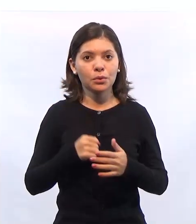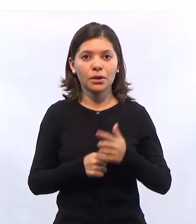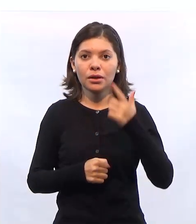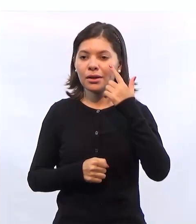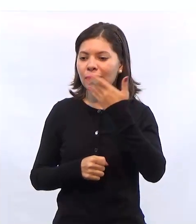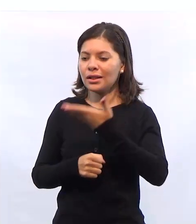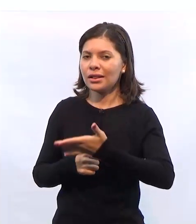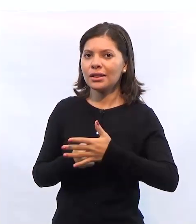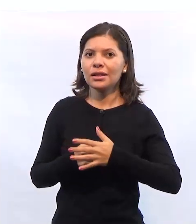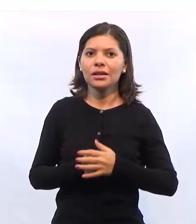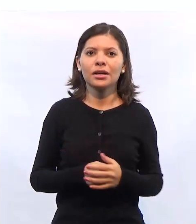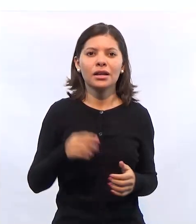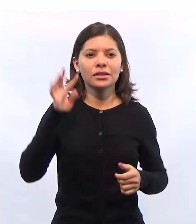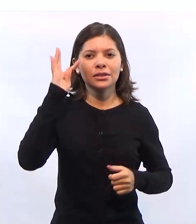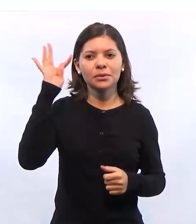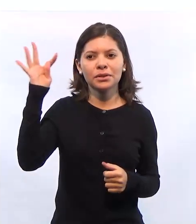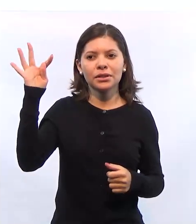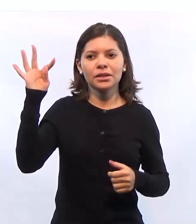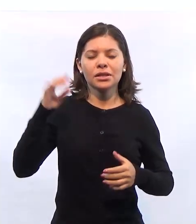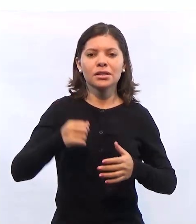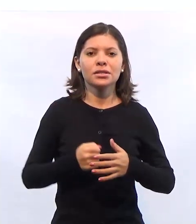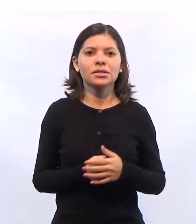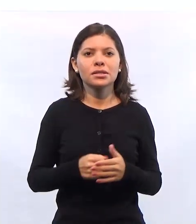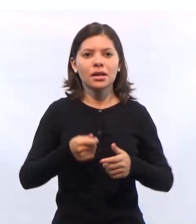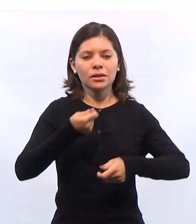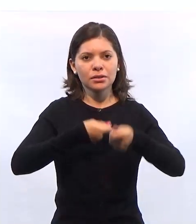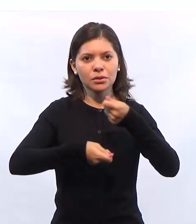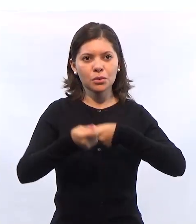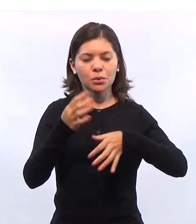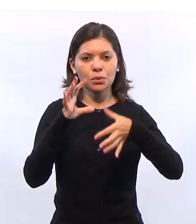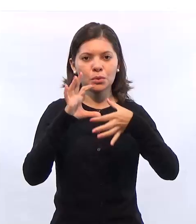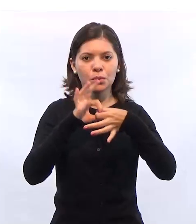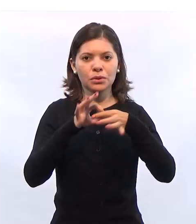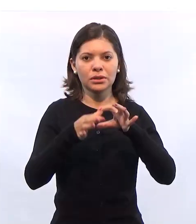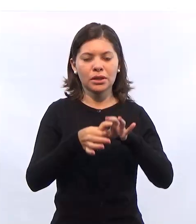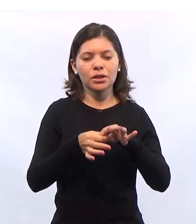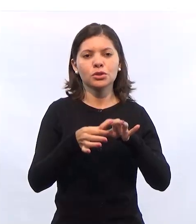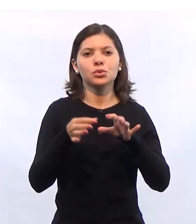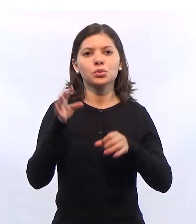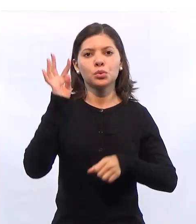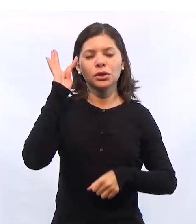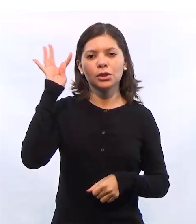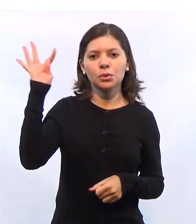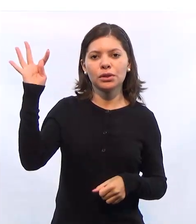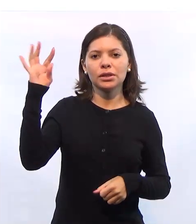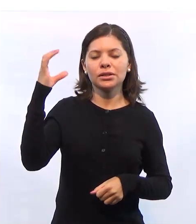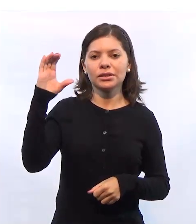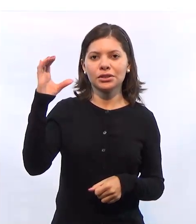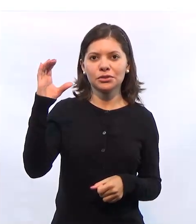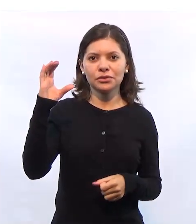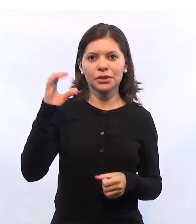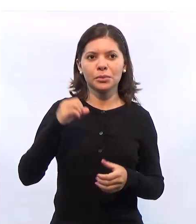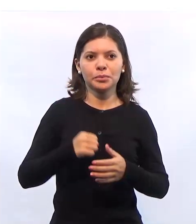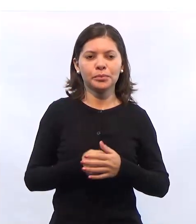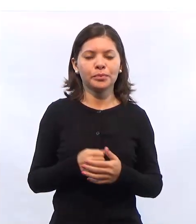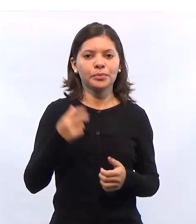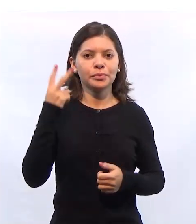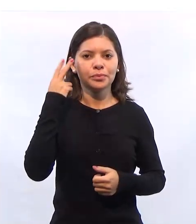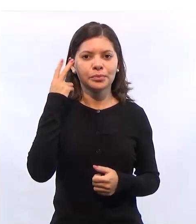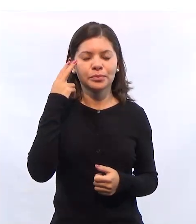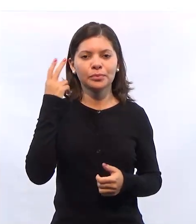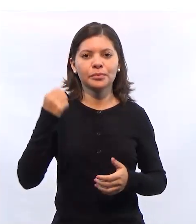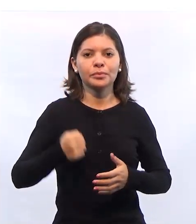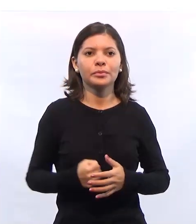a história né as teorias administrativas e o seu contexto né falaremos aí da teoria científica da burocrática e também